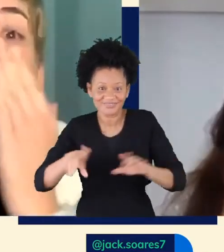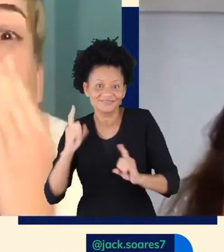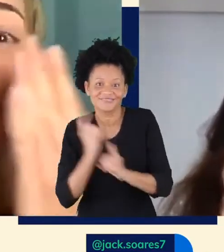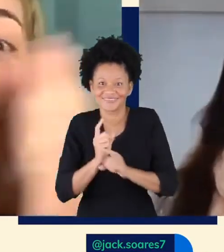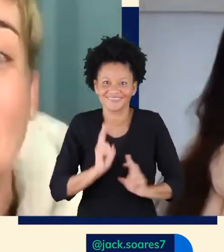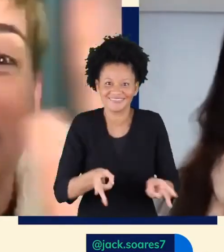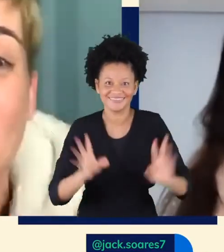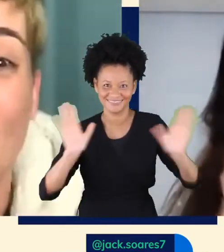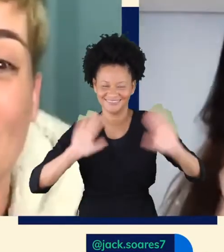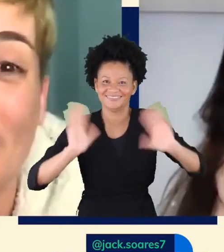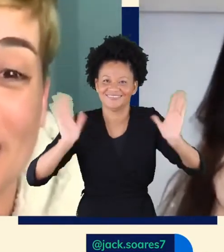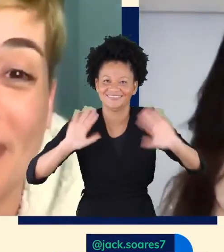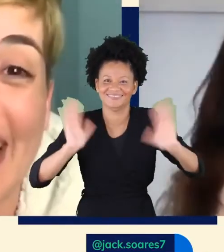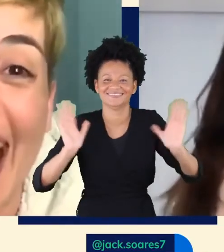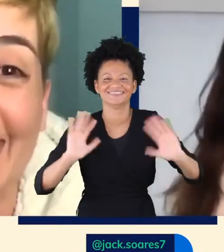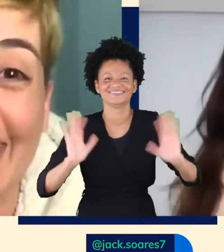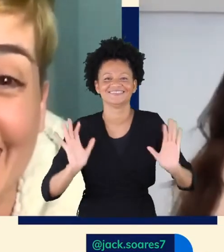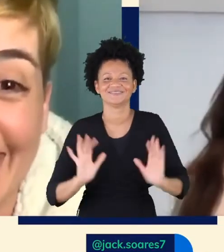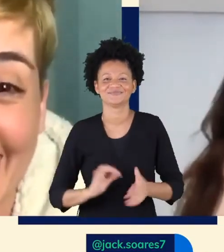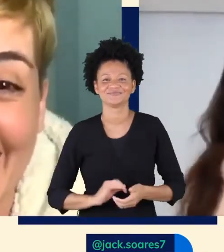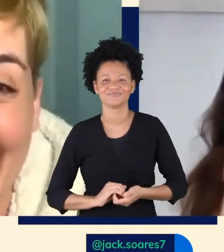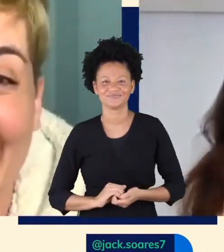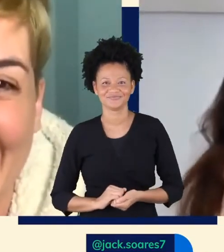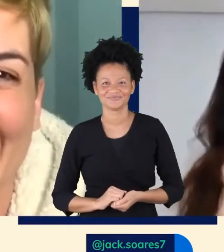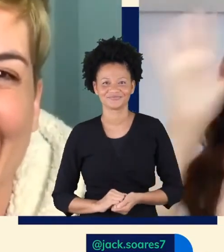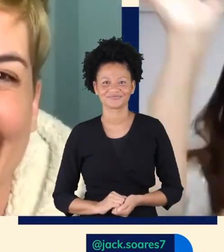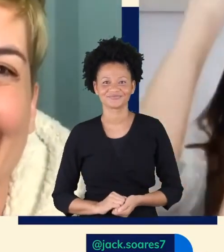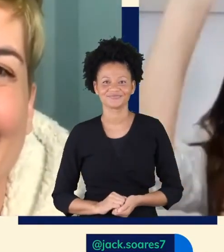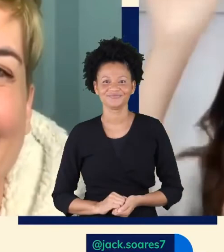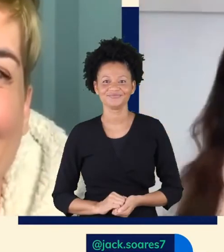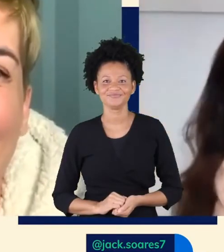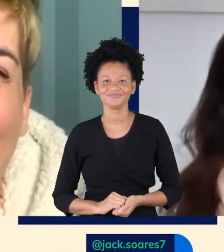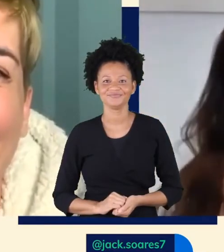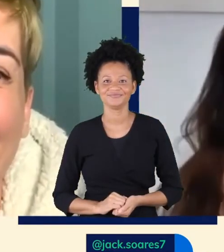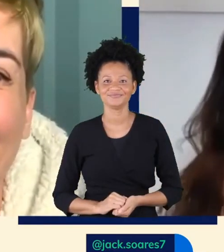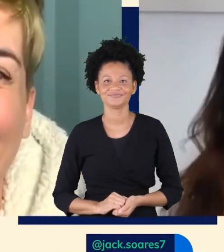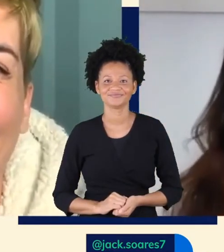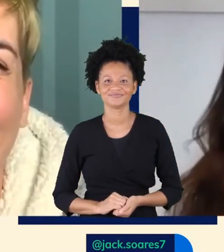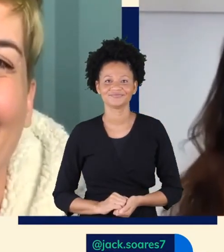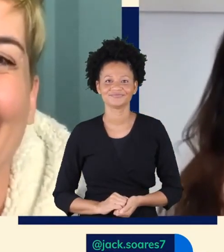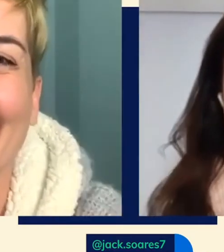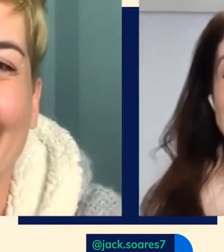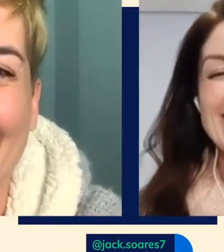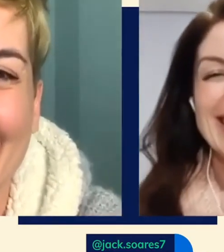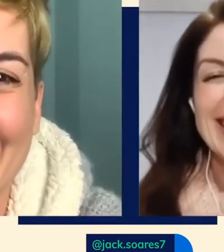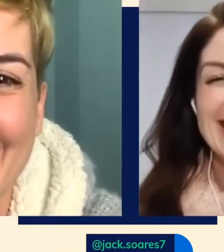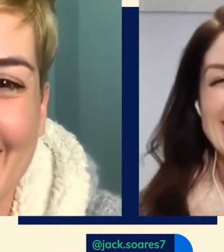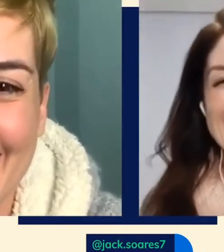Beijo, até a próxima semana a gente continua. Tchau! Tchau!